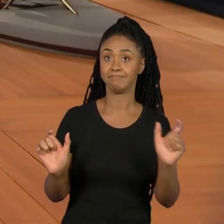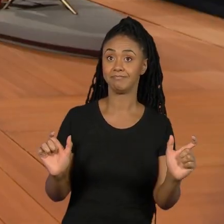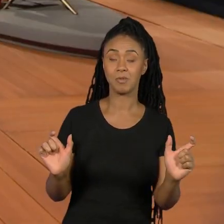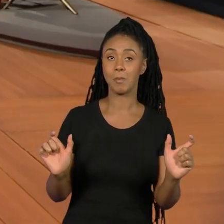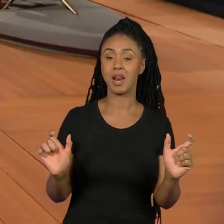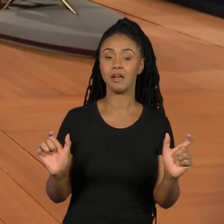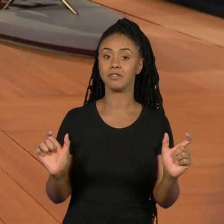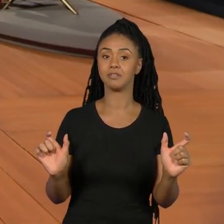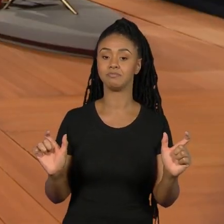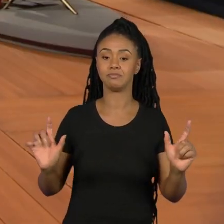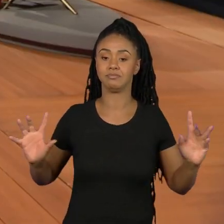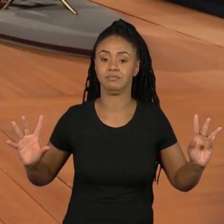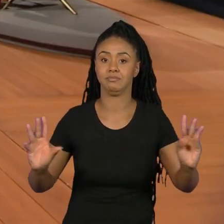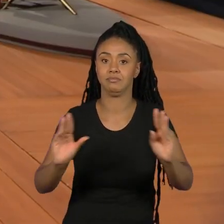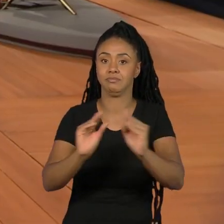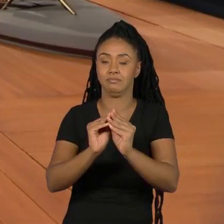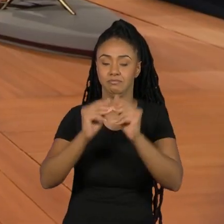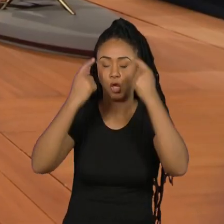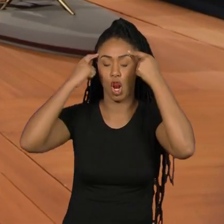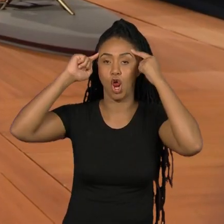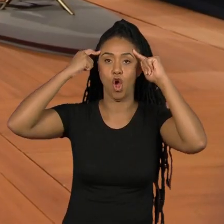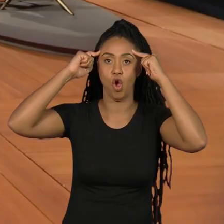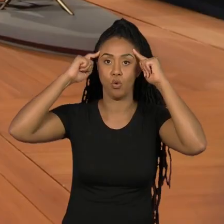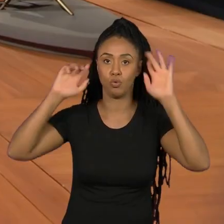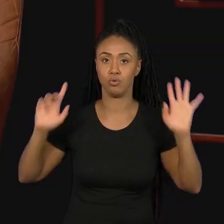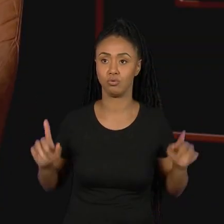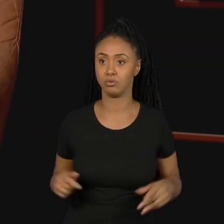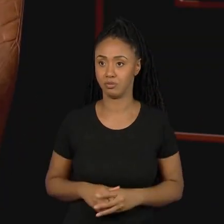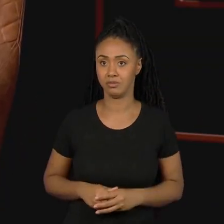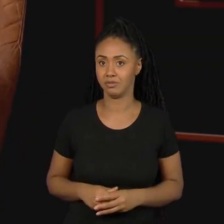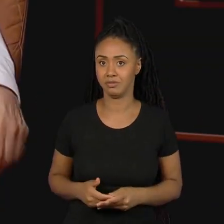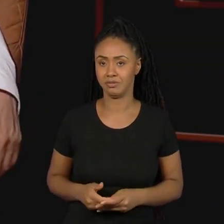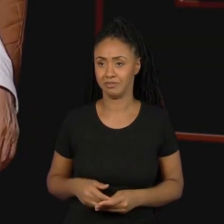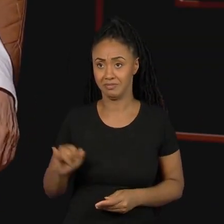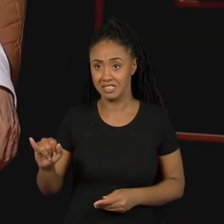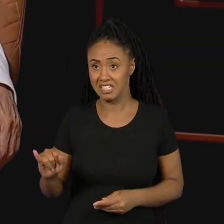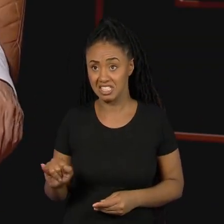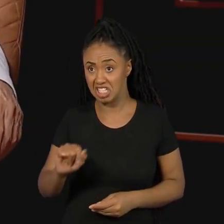casinha. O resto, cala a boca, fica aí, entra na linha.